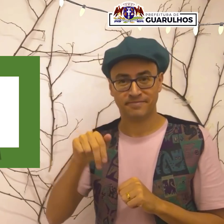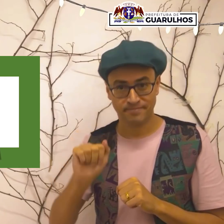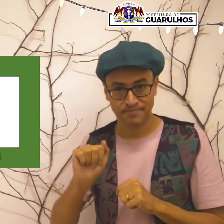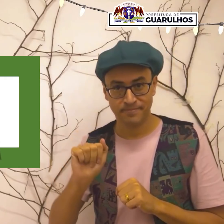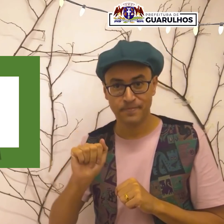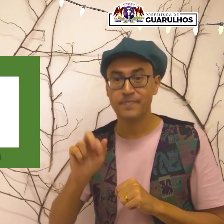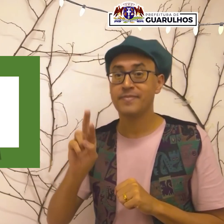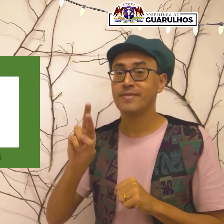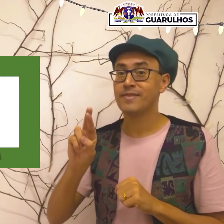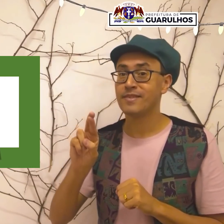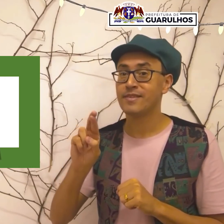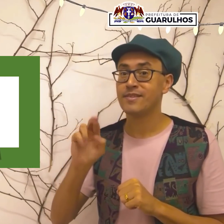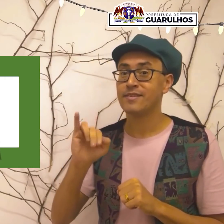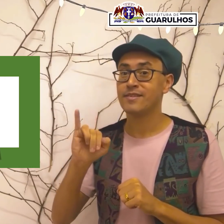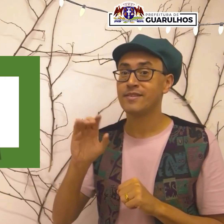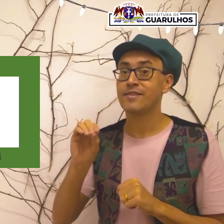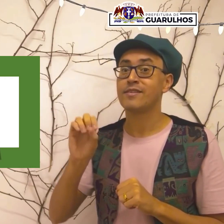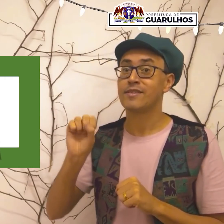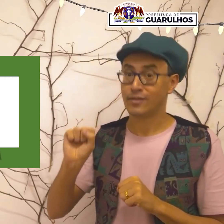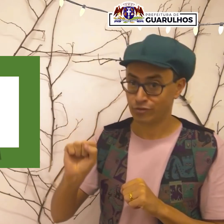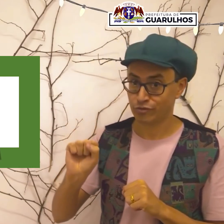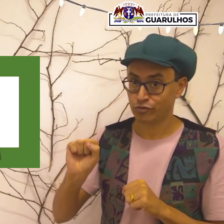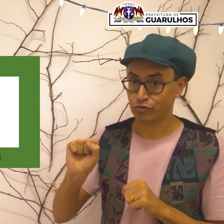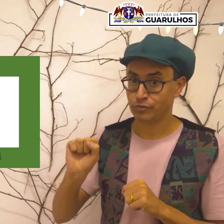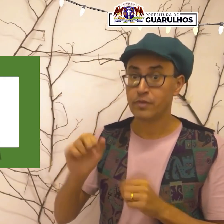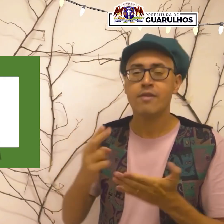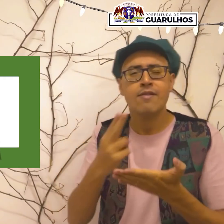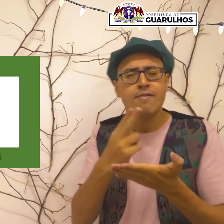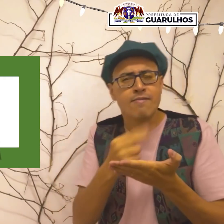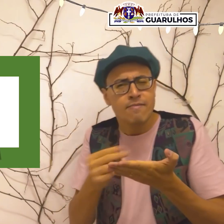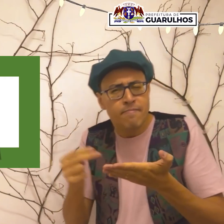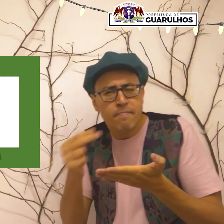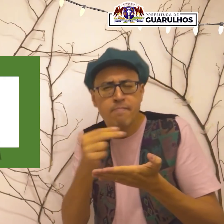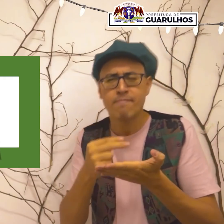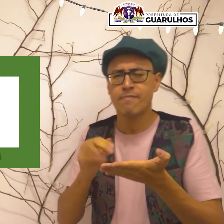pela Rosana Rios.